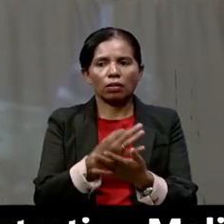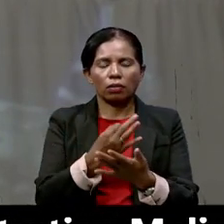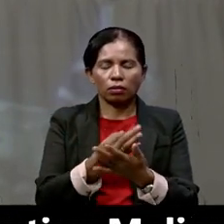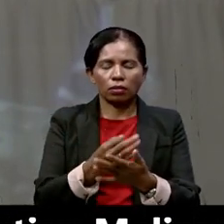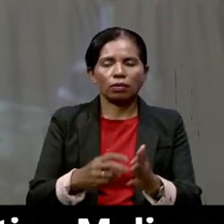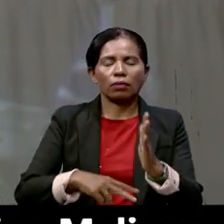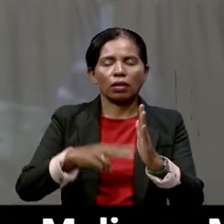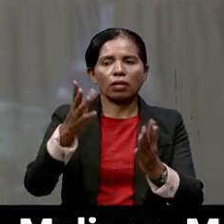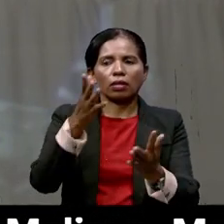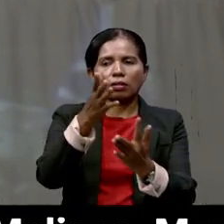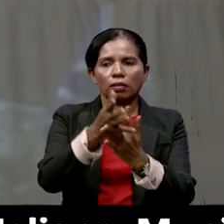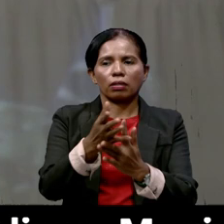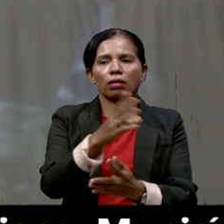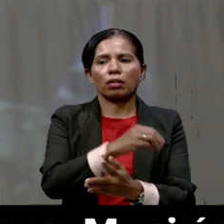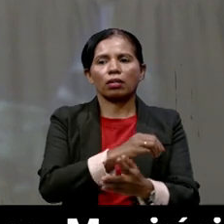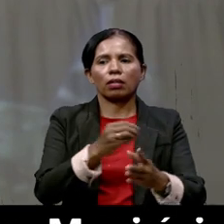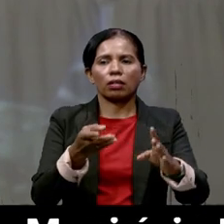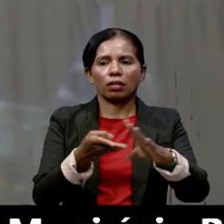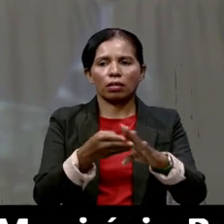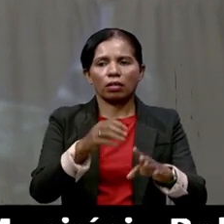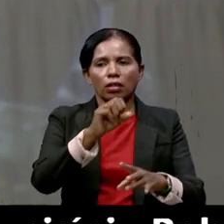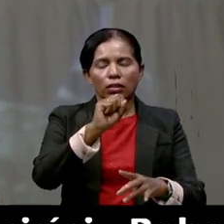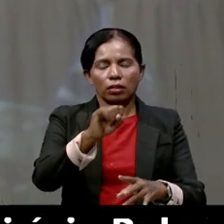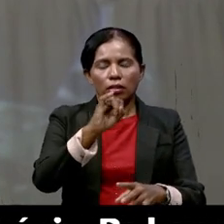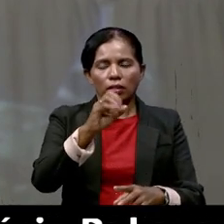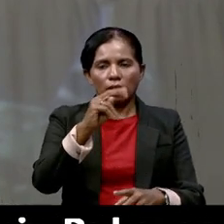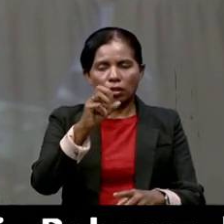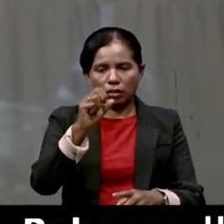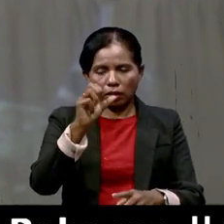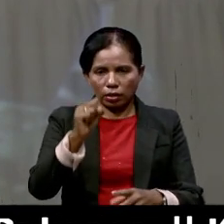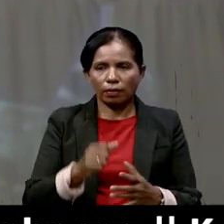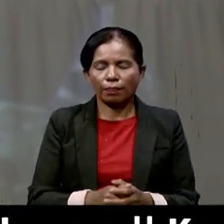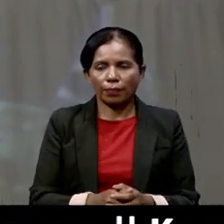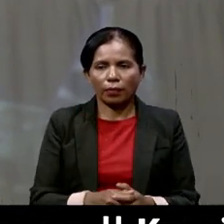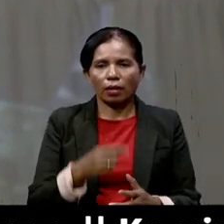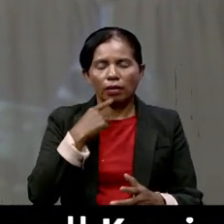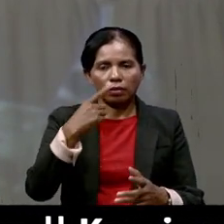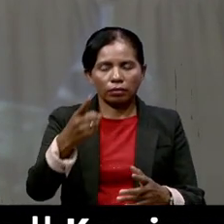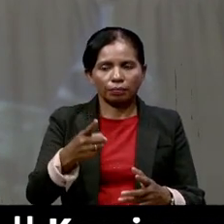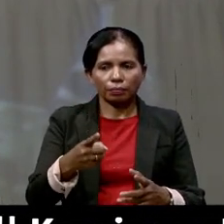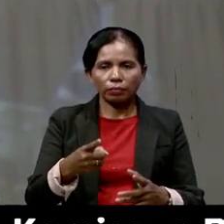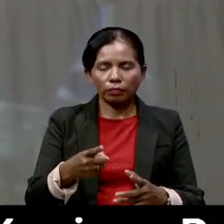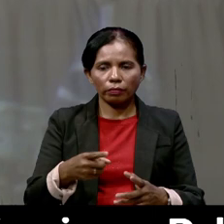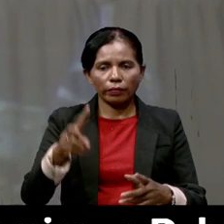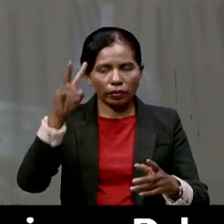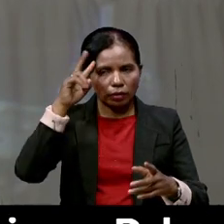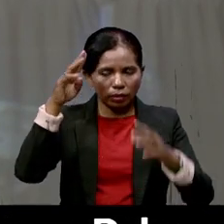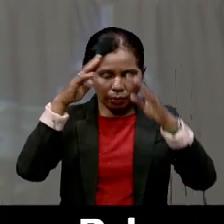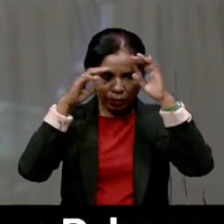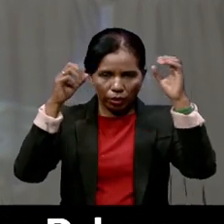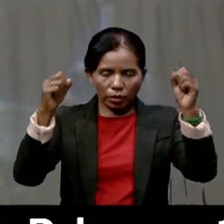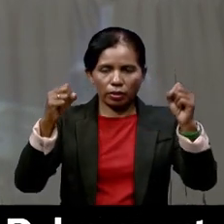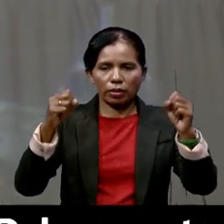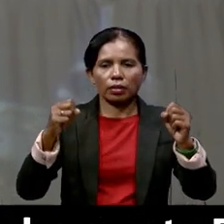hira mak tamona hia sira nia konta ka sira nia siguransa sosial. Neduni sugere ba sua excelencia vice ministro asunto